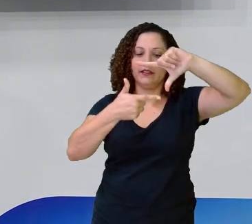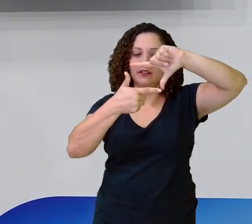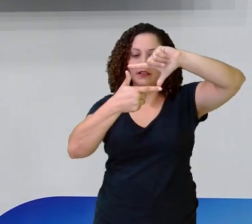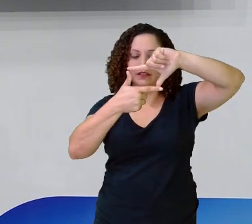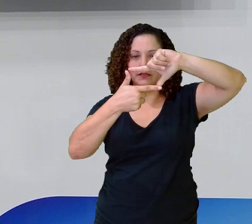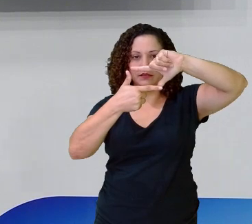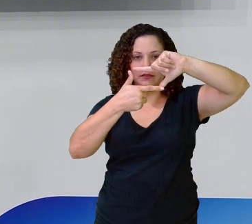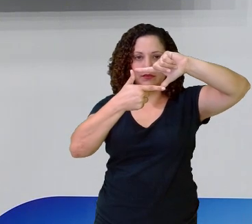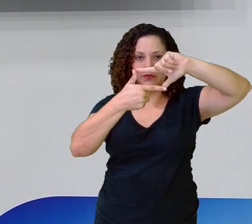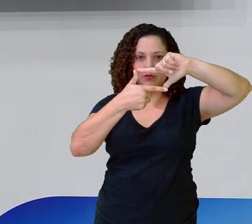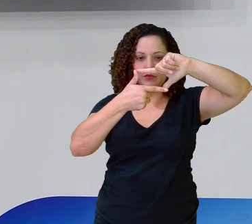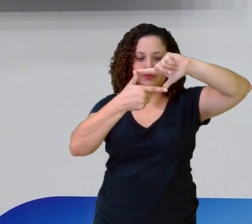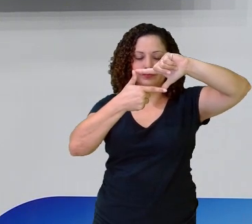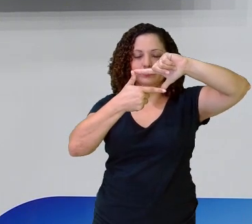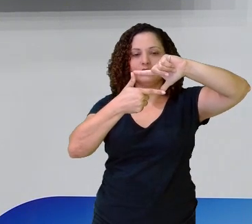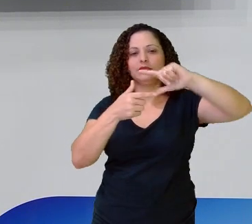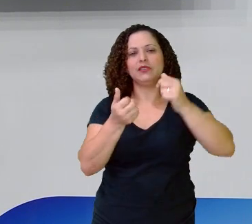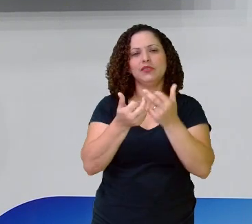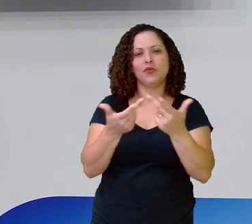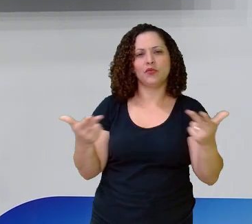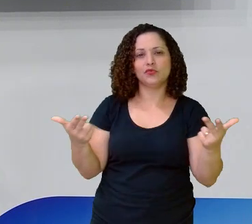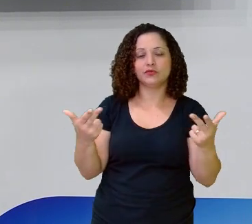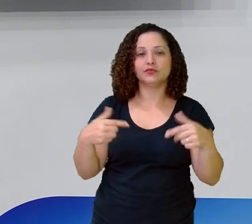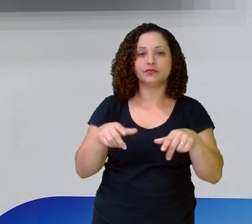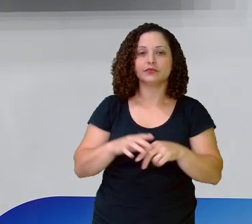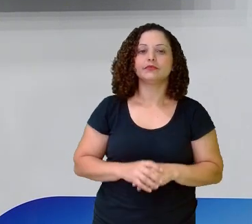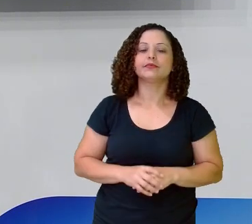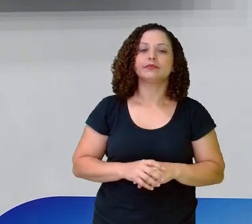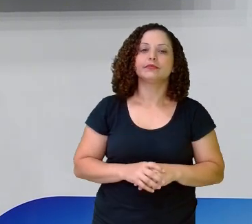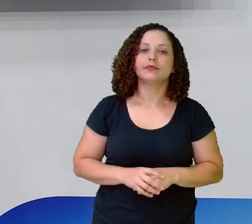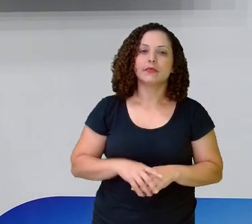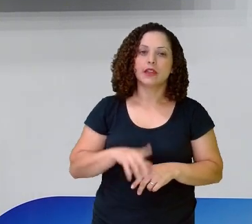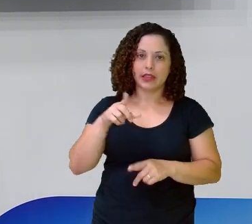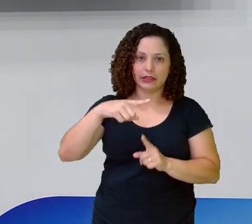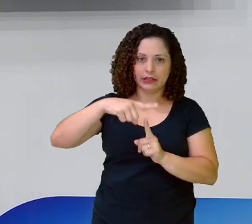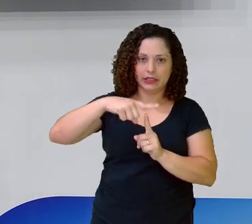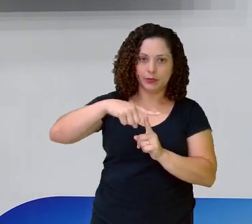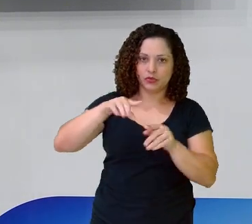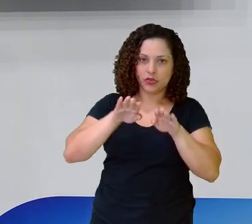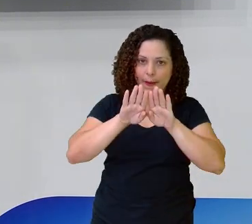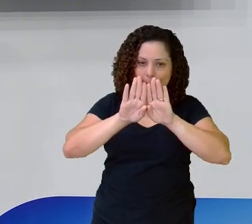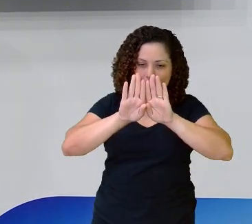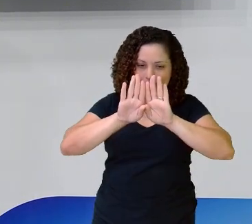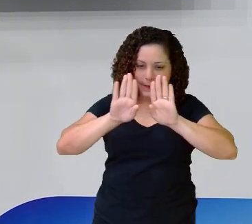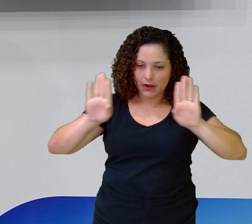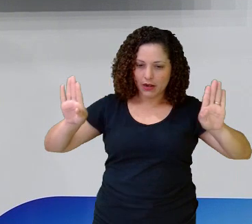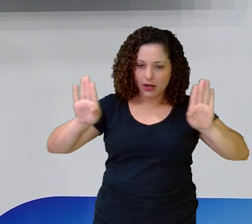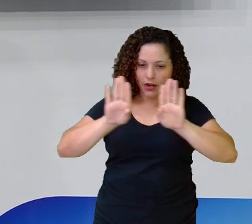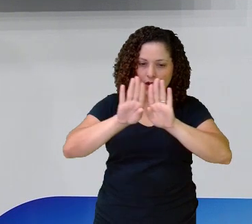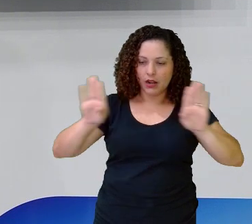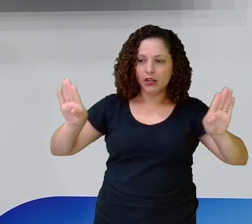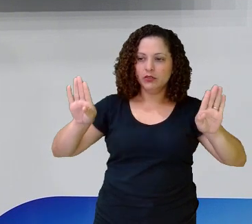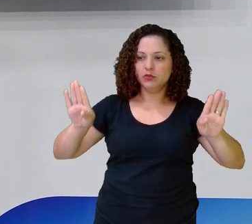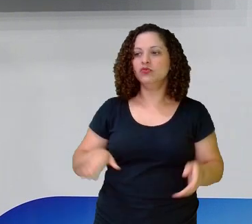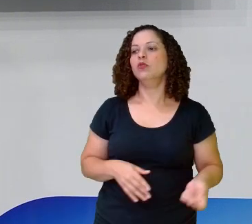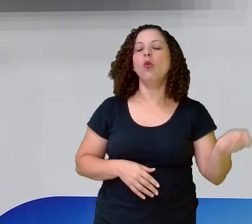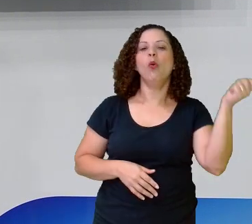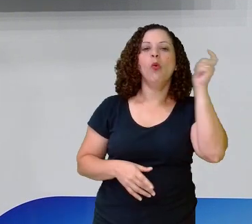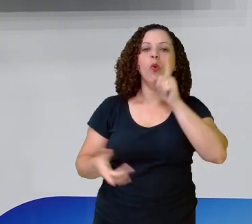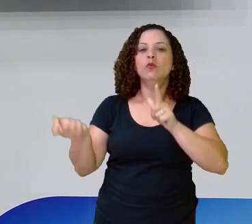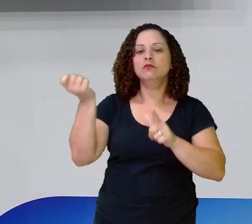o hexágono. Figuras geométricas planas, onde a gente consegue fazer